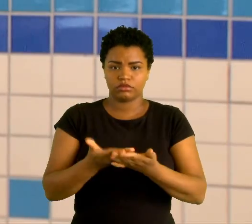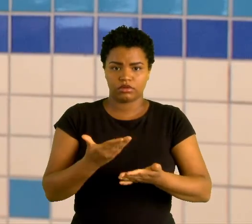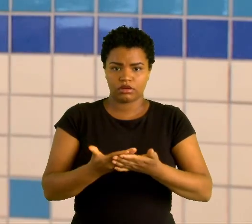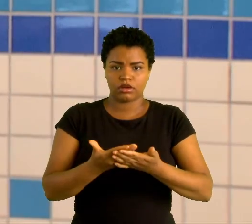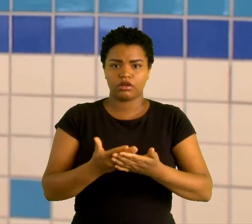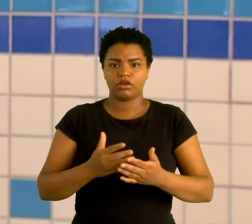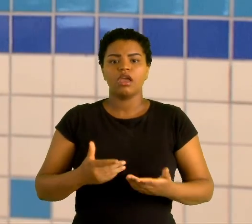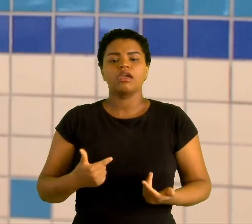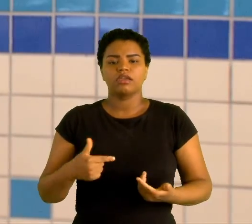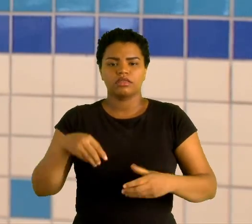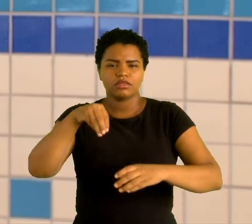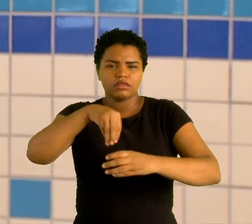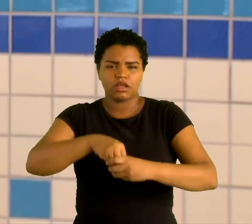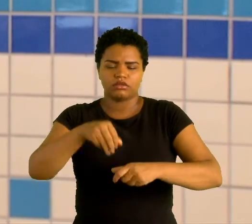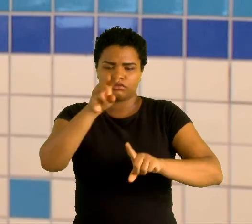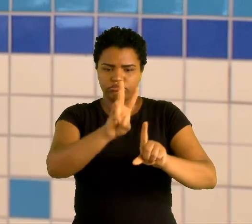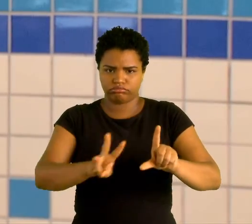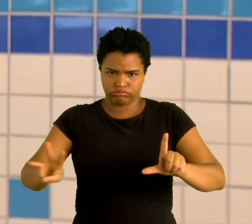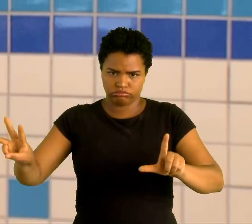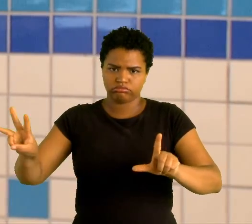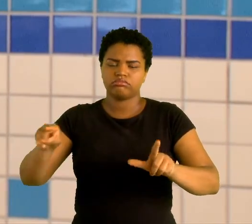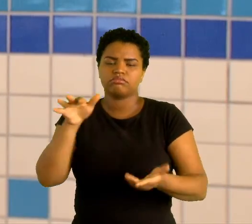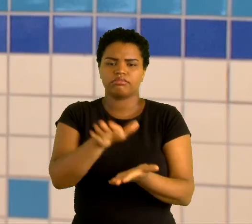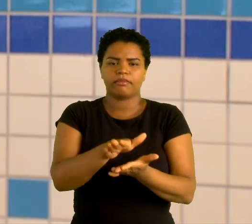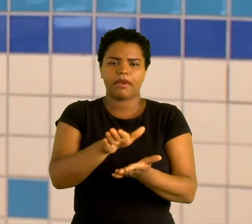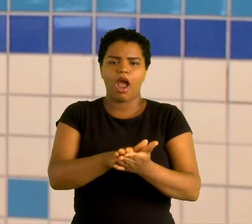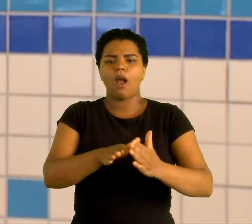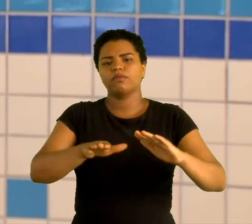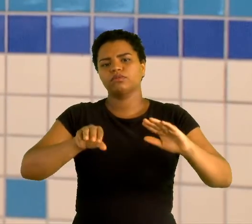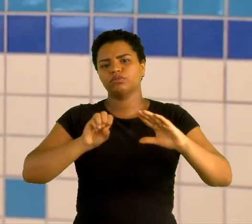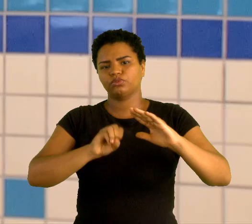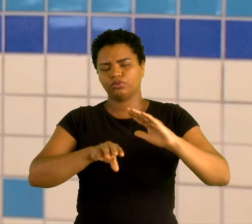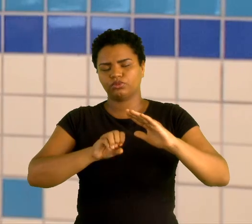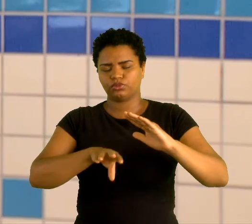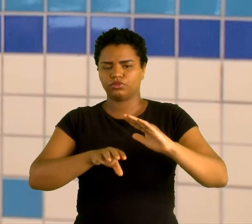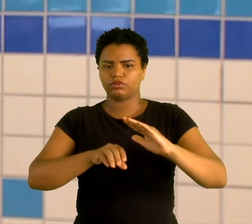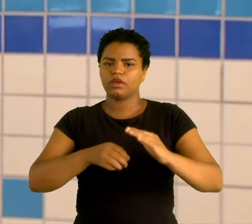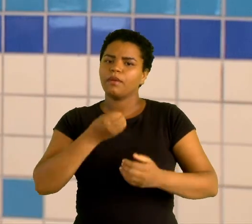aulas estão disponíveis na plataforma Palmas Homeschool.